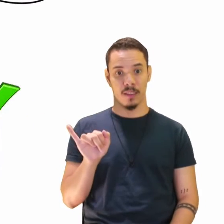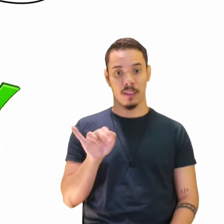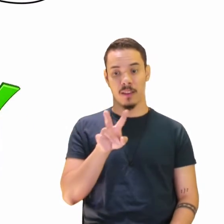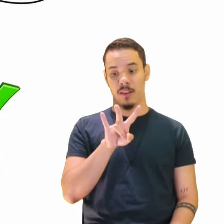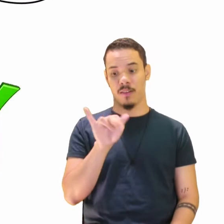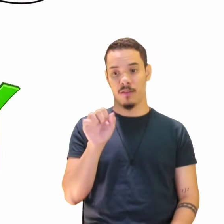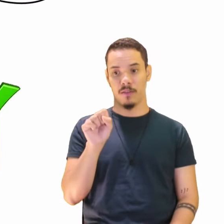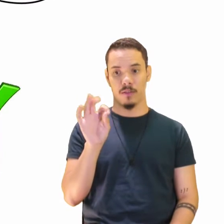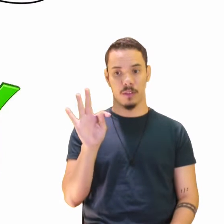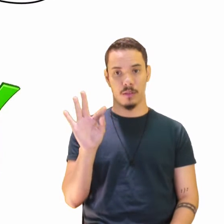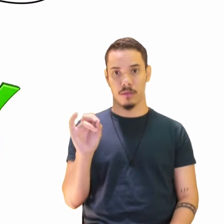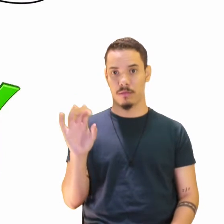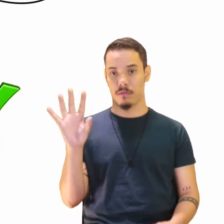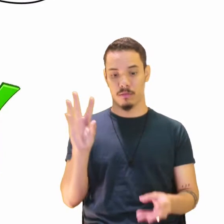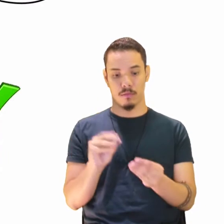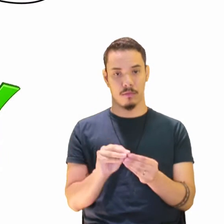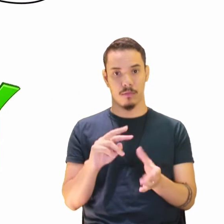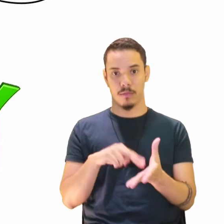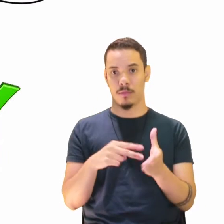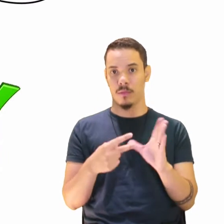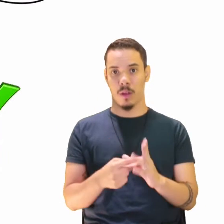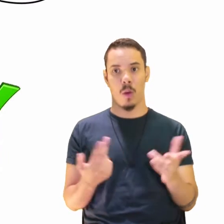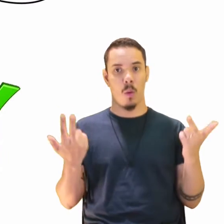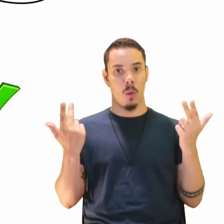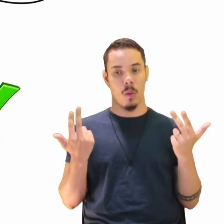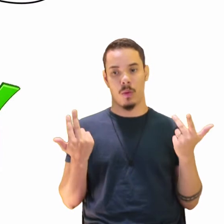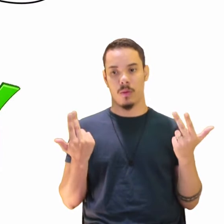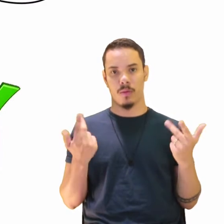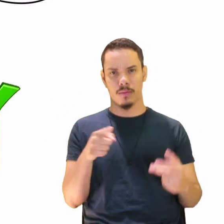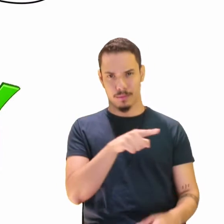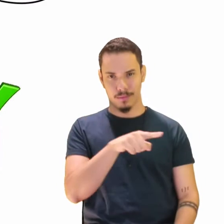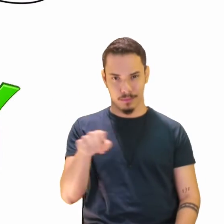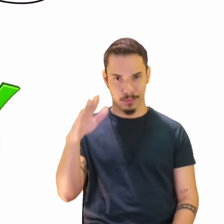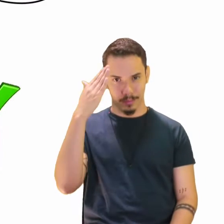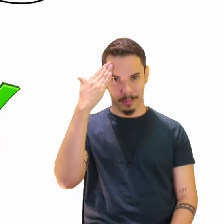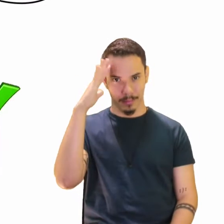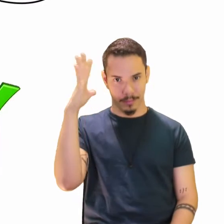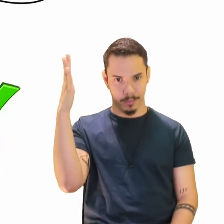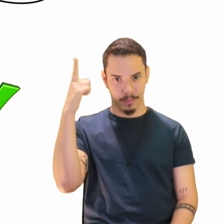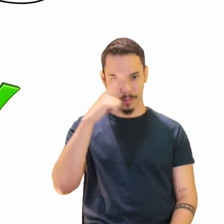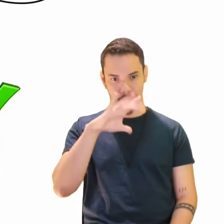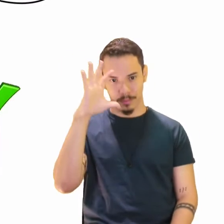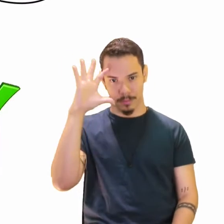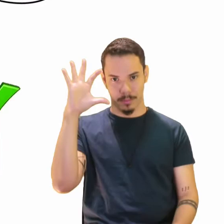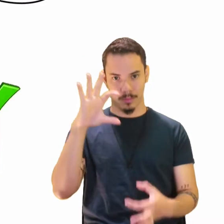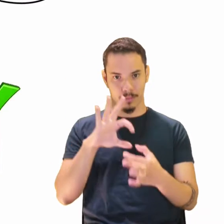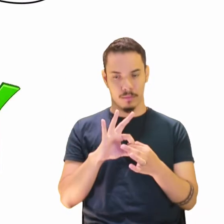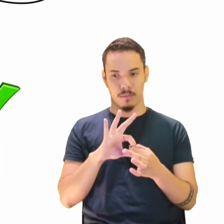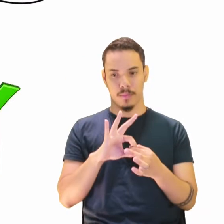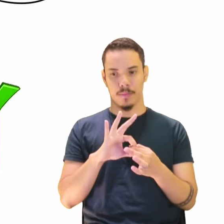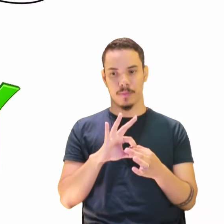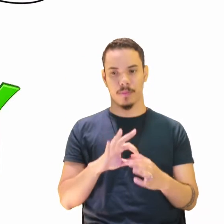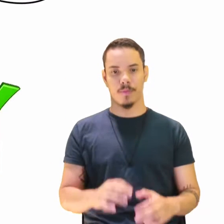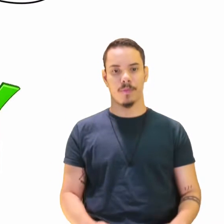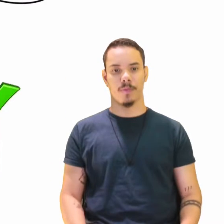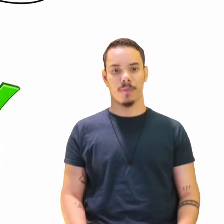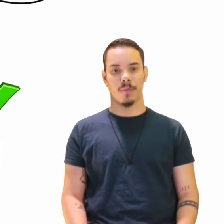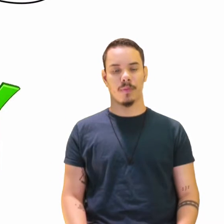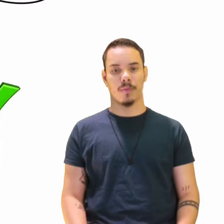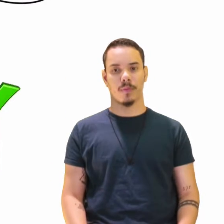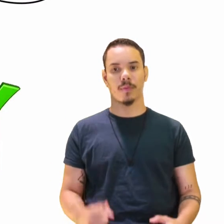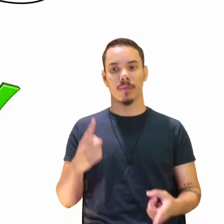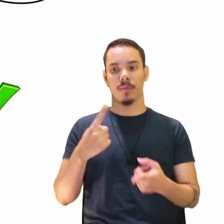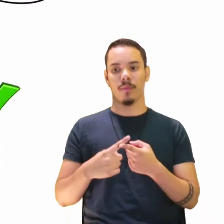visto. Ok? Estão entendendo essa questão aqui do pleonasmo? Tá? Que é